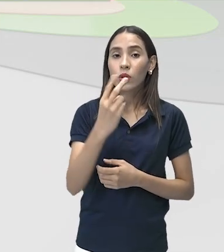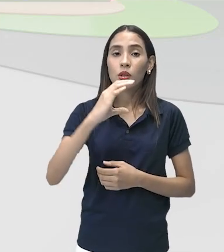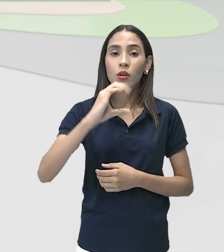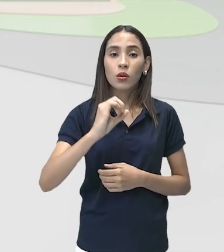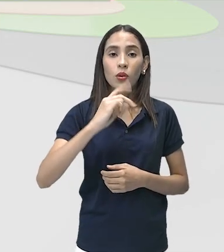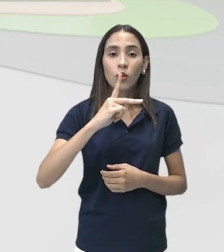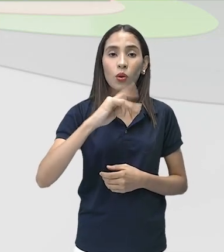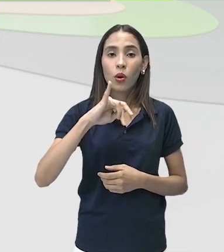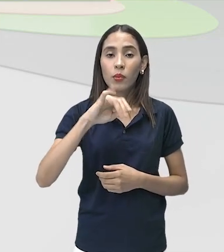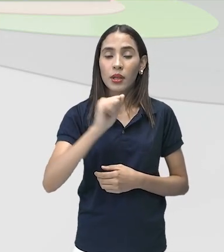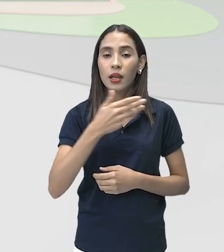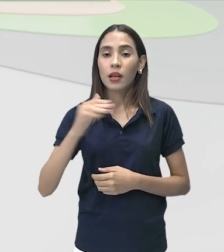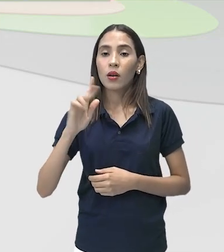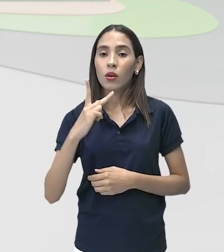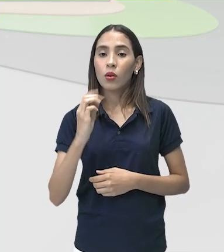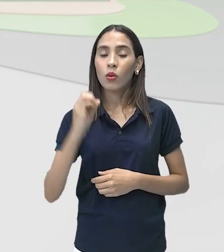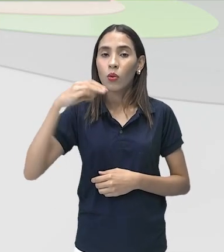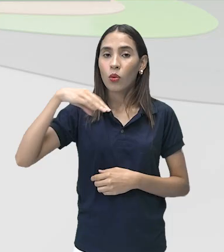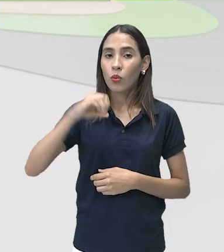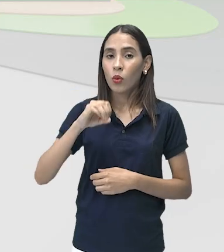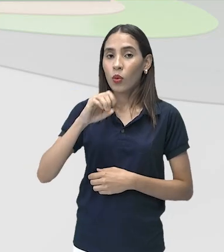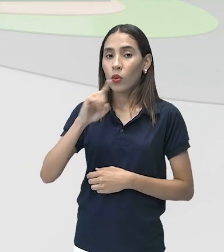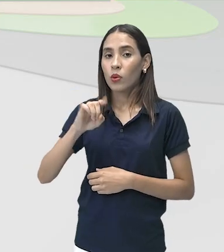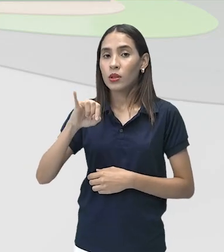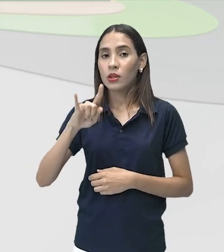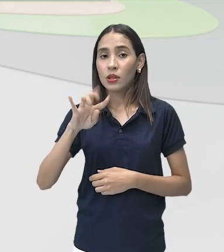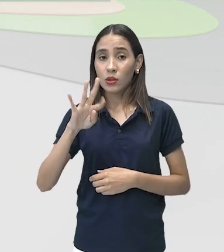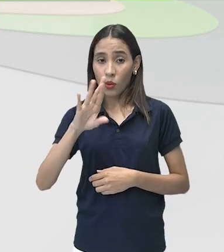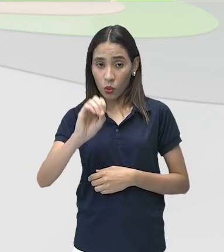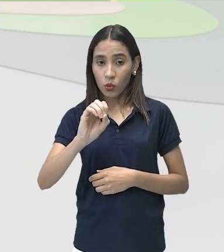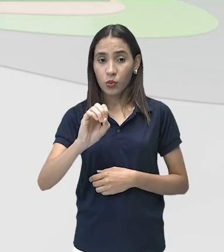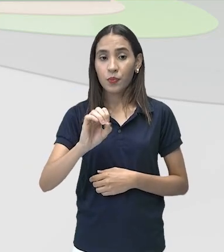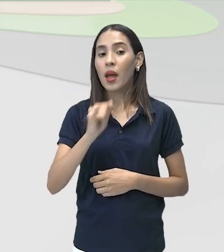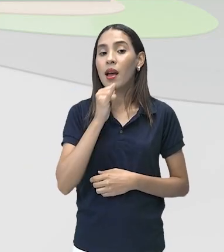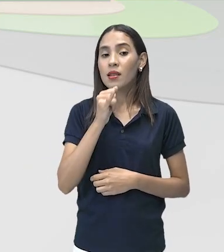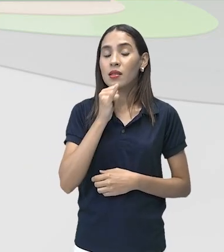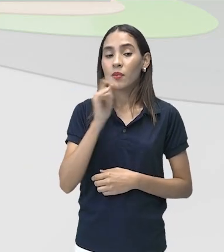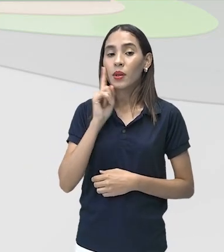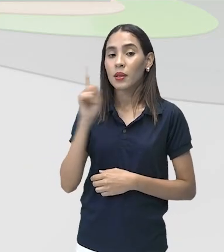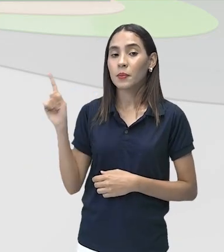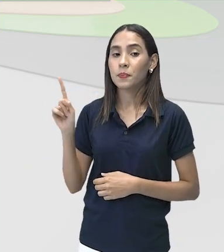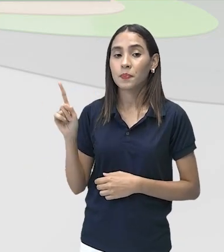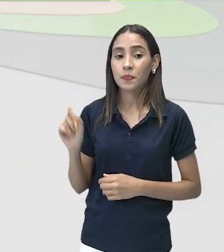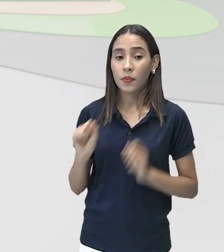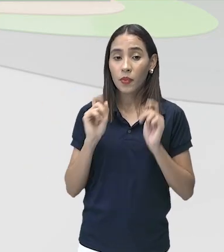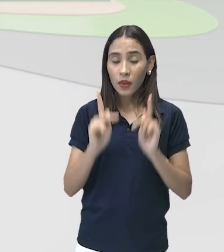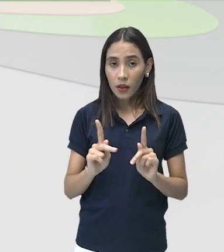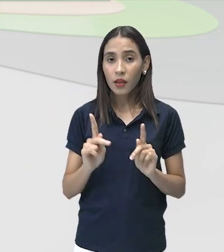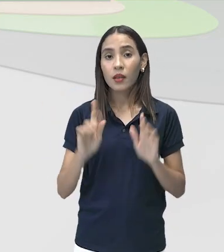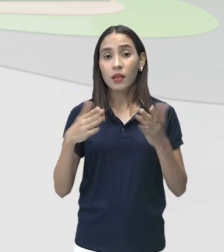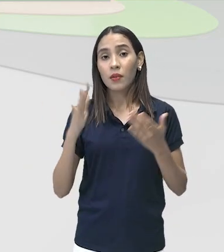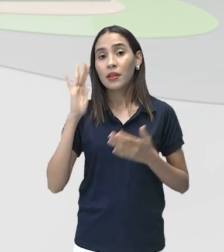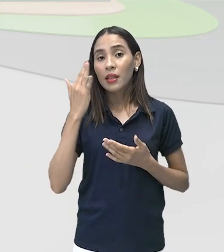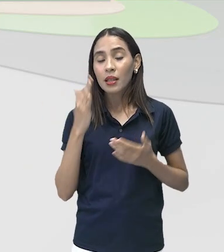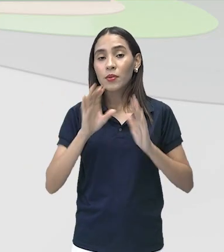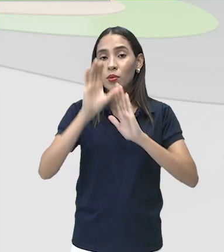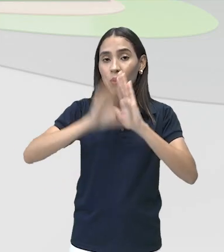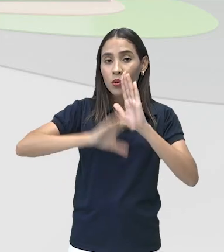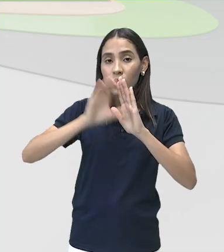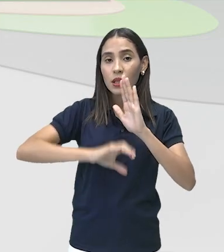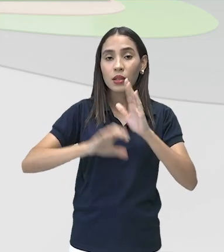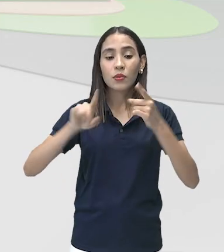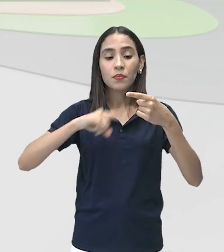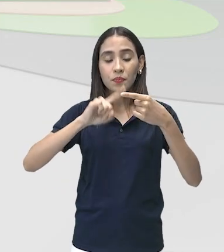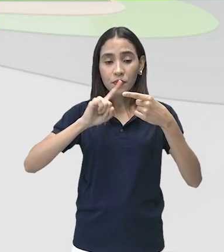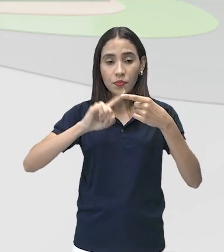cópias, homozigoto. Nós vamos entender cada vez mais, vejam só. Ok? Já entendemos os conceitos de